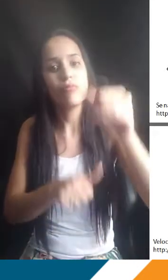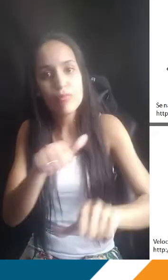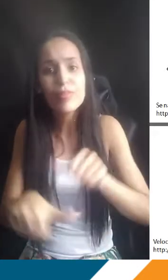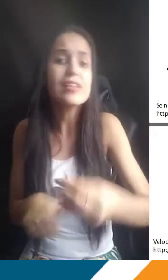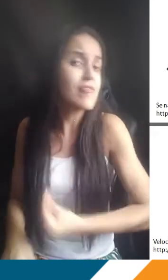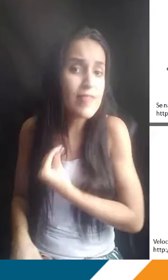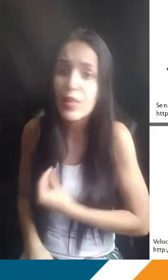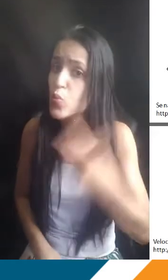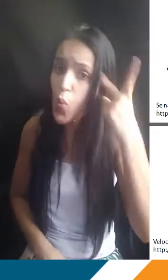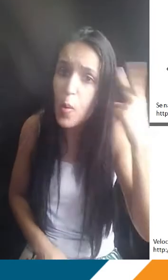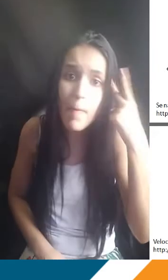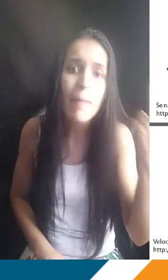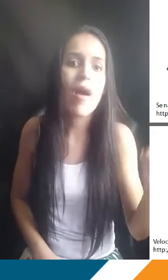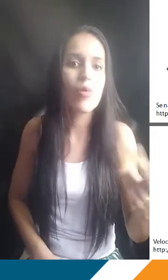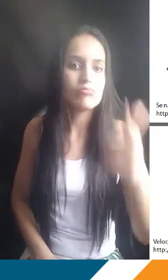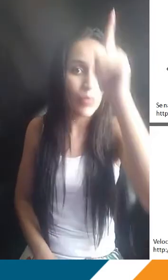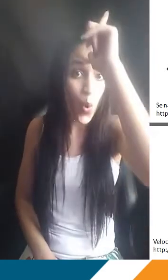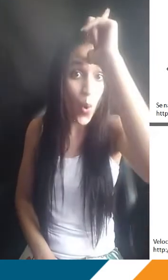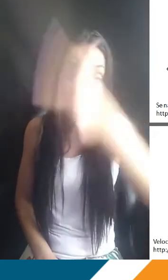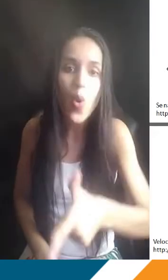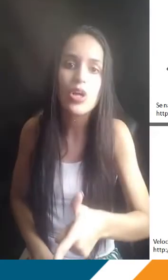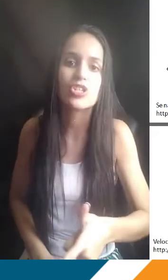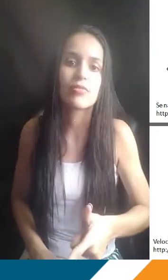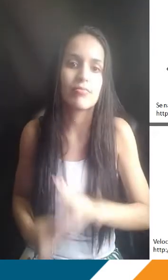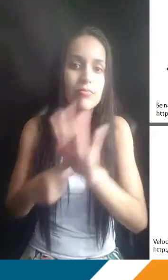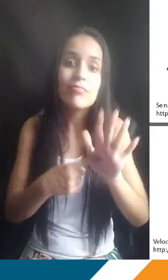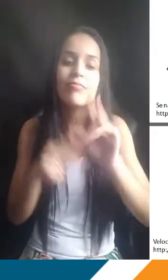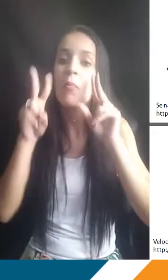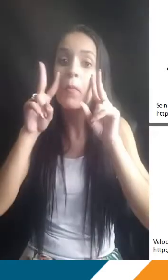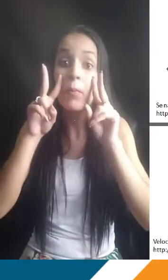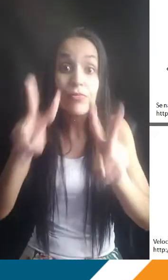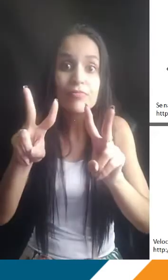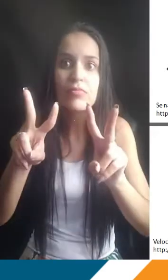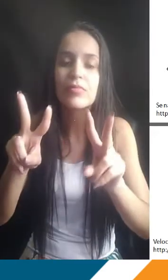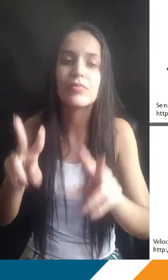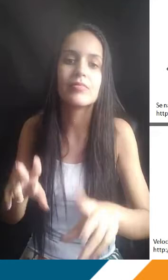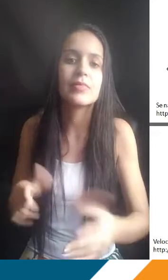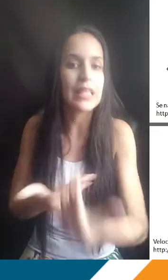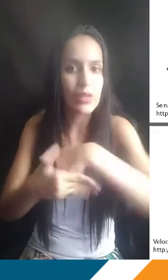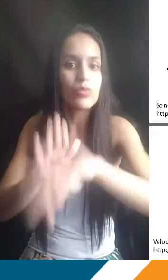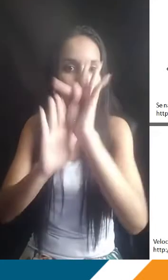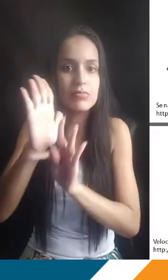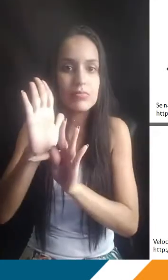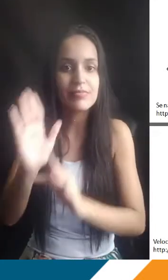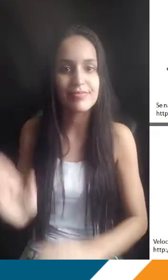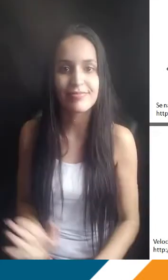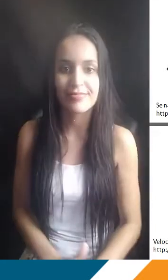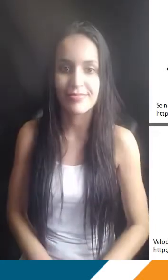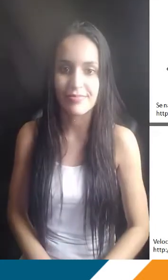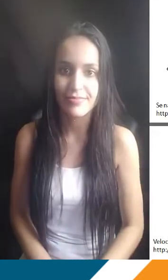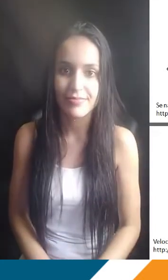como que esse efeito lógico vai ser trabalhado visualmente, espacialmente nos